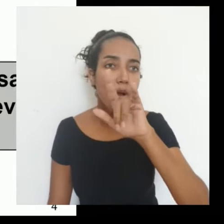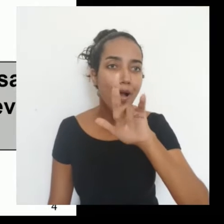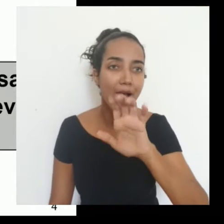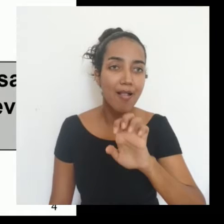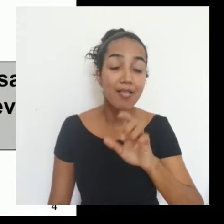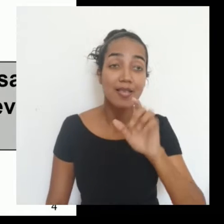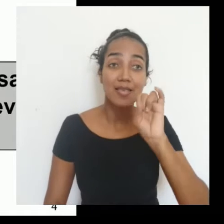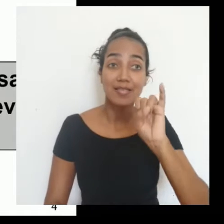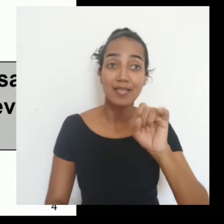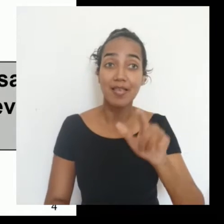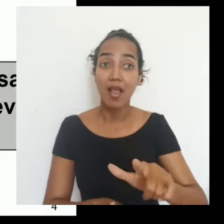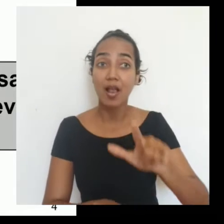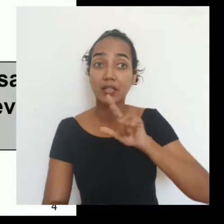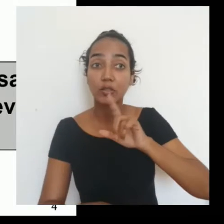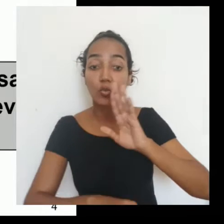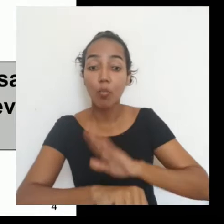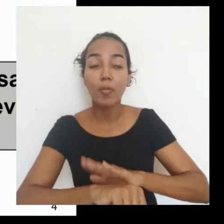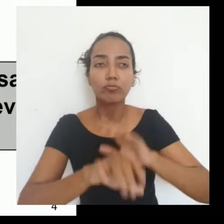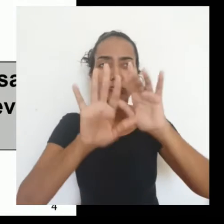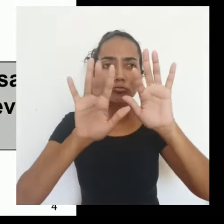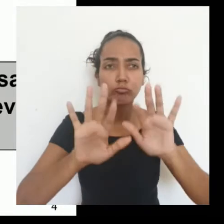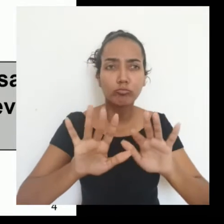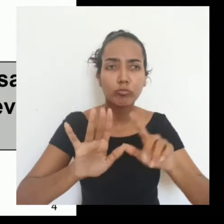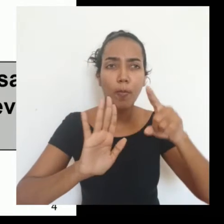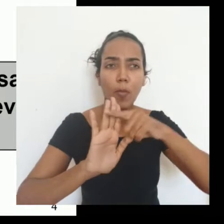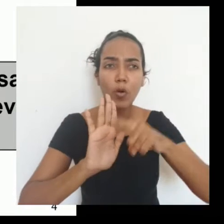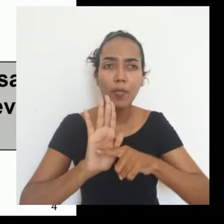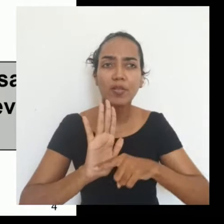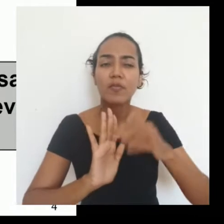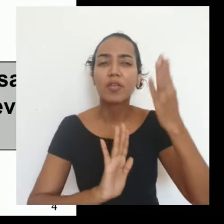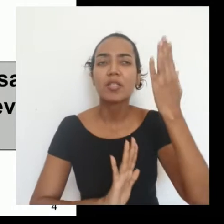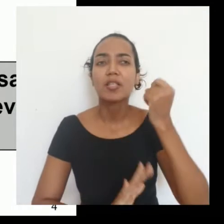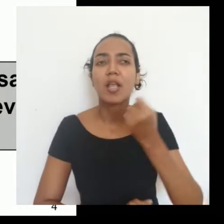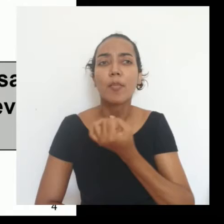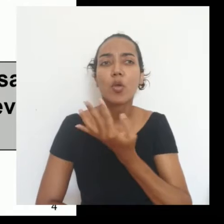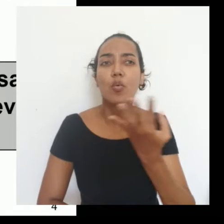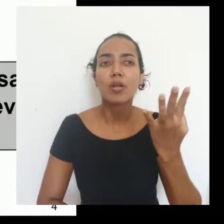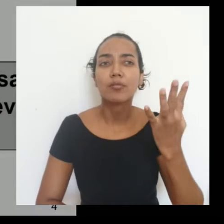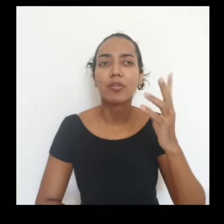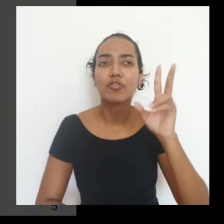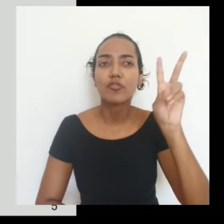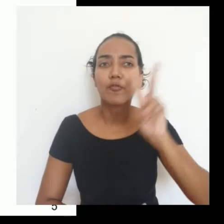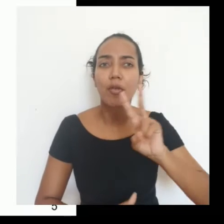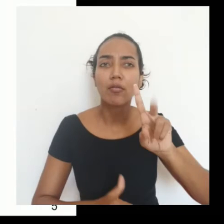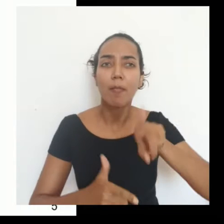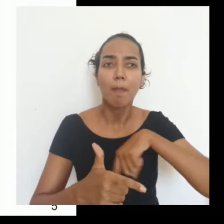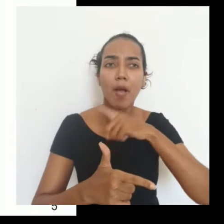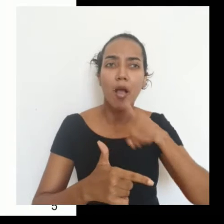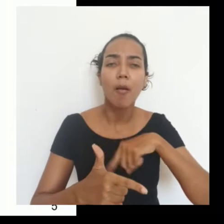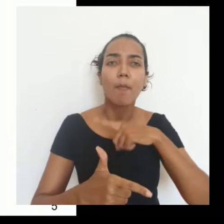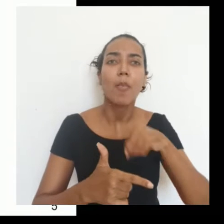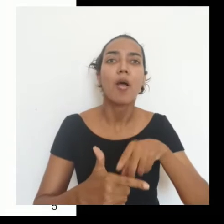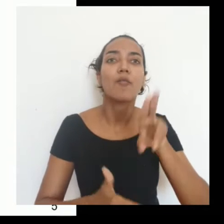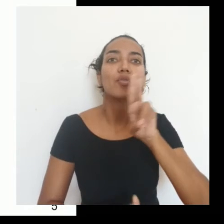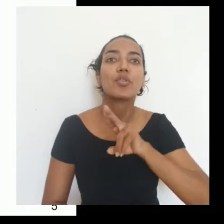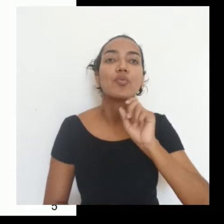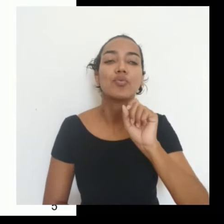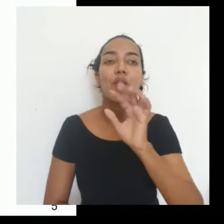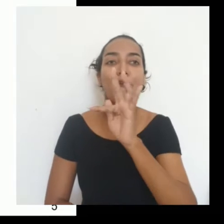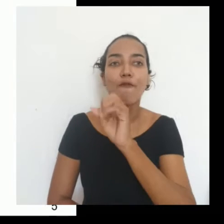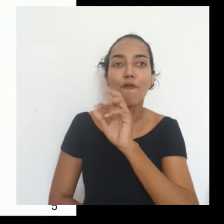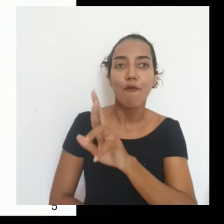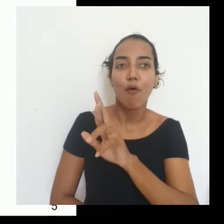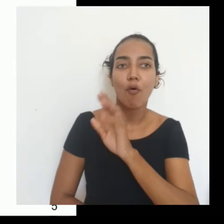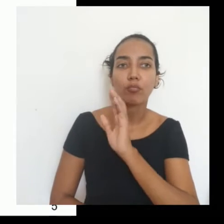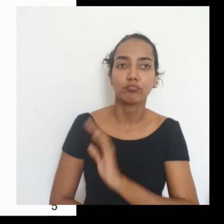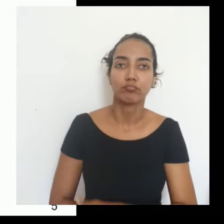está programando, quantas vezes o corpo do laço vai ser executado, você usa um for. E vocês sabem, já conhecem a